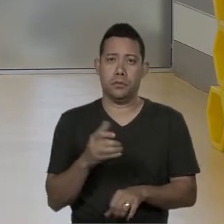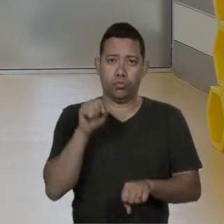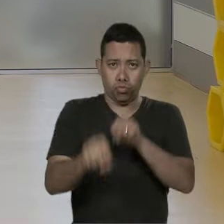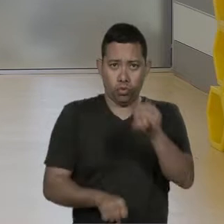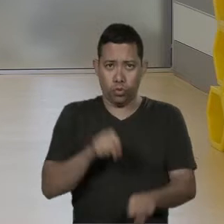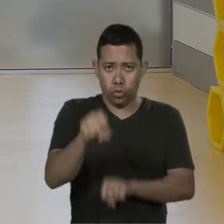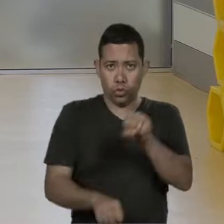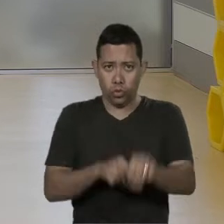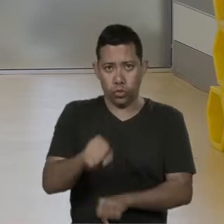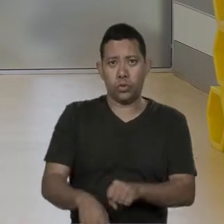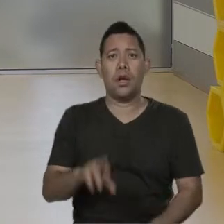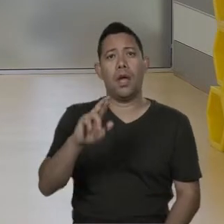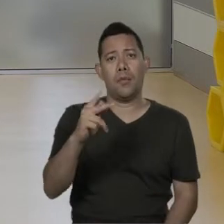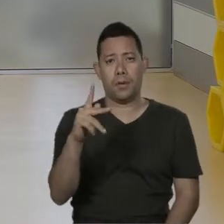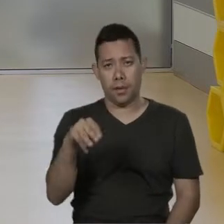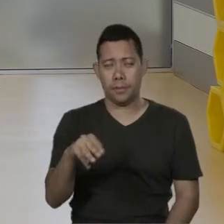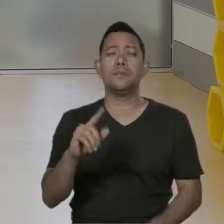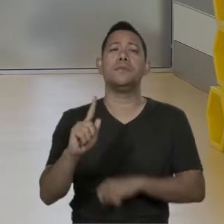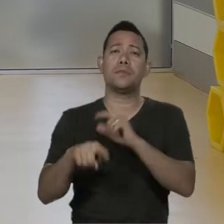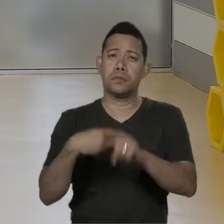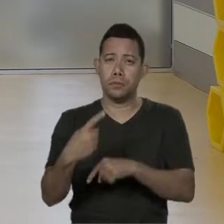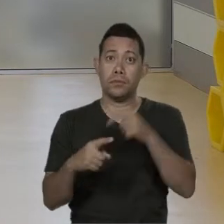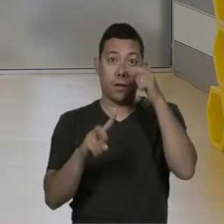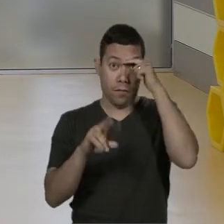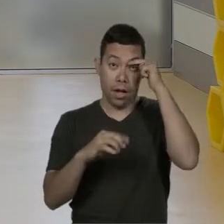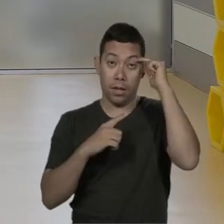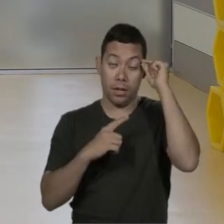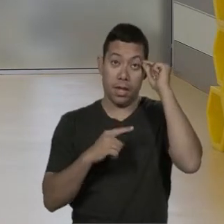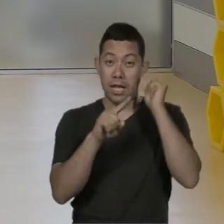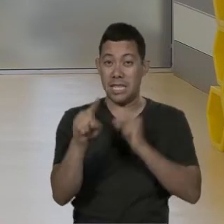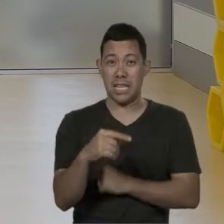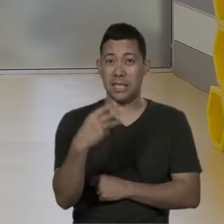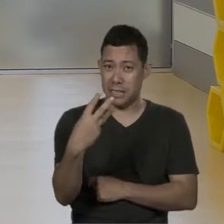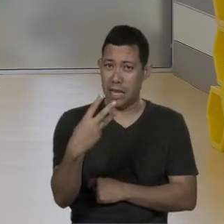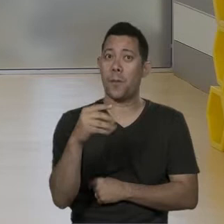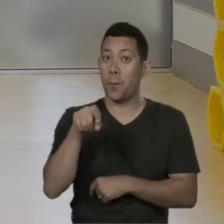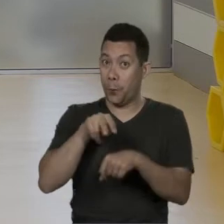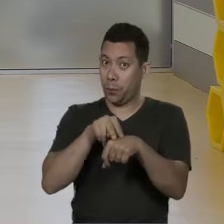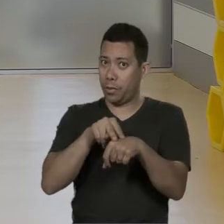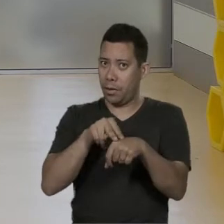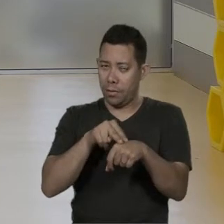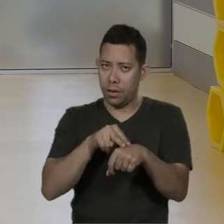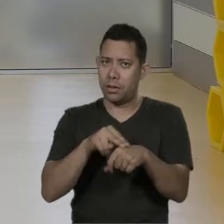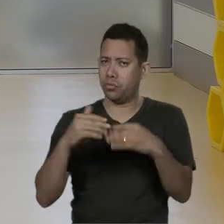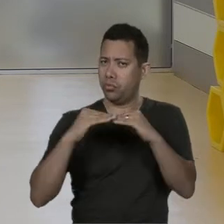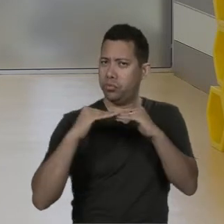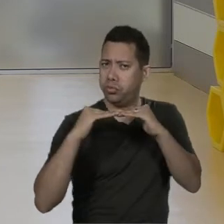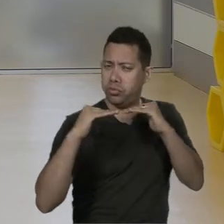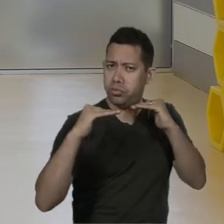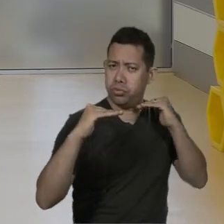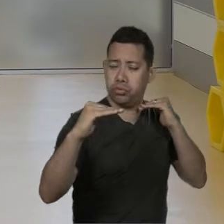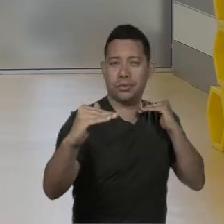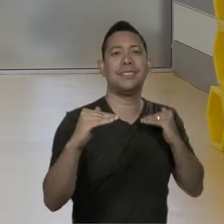do pedal, medido pelo RPM. Depois, entraremos em Z3, a zona verde, e ficaremos nela